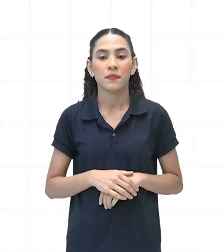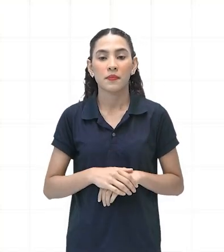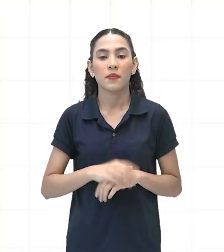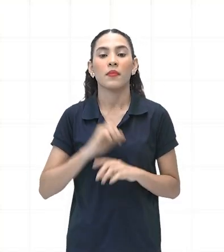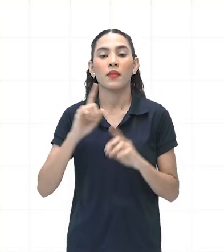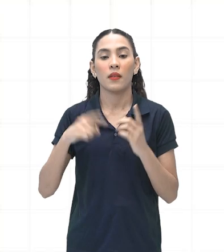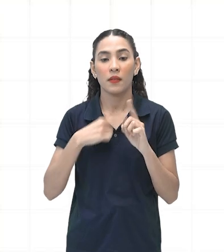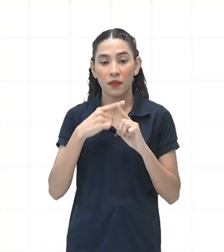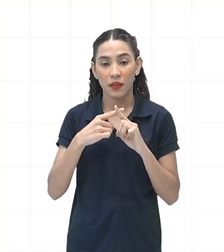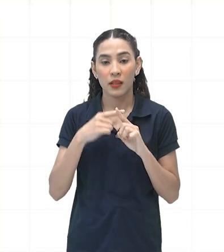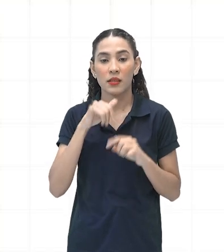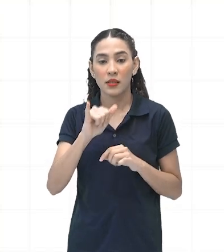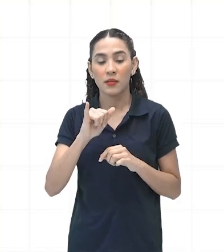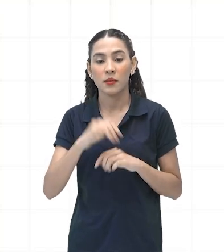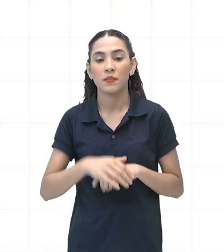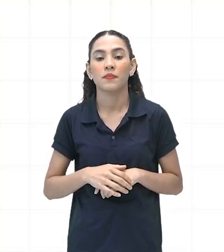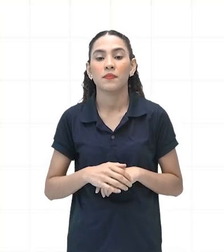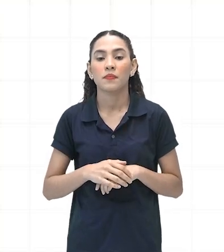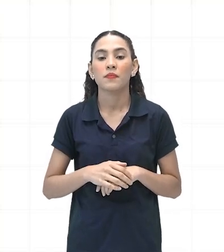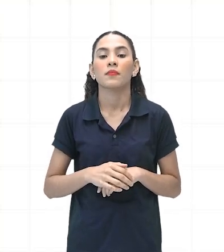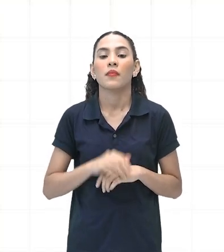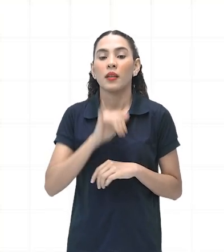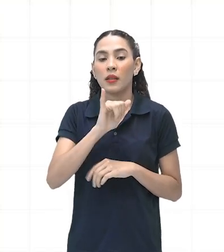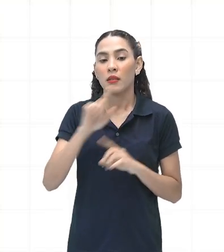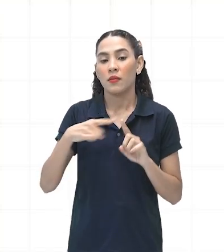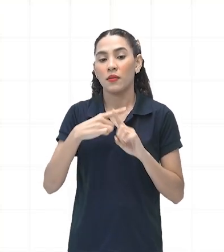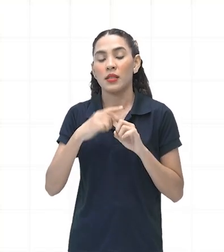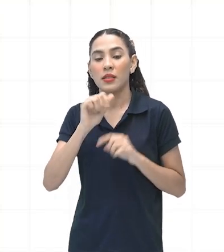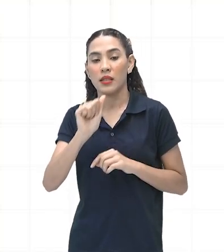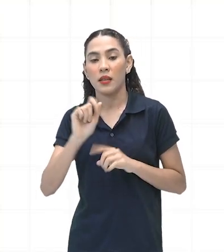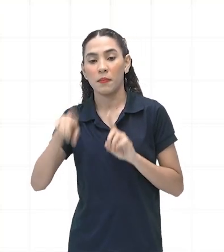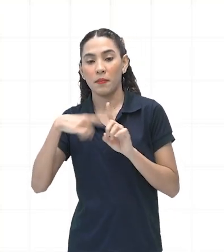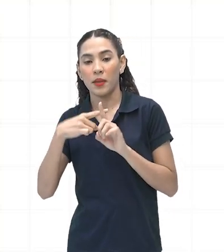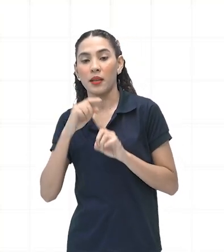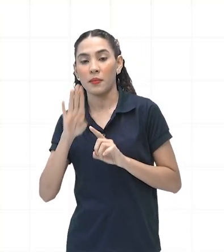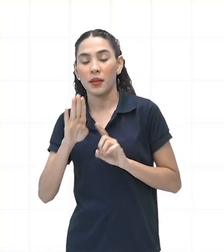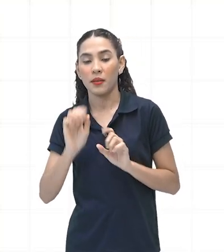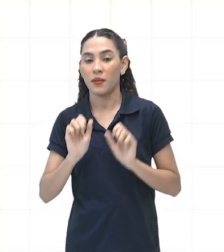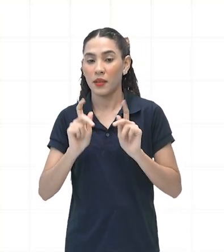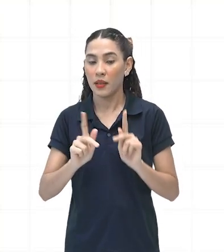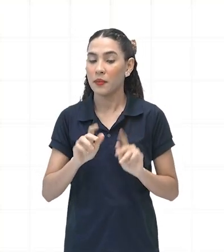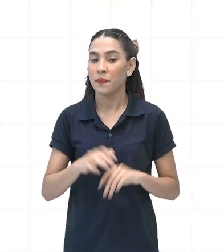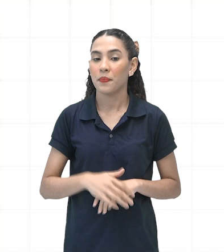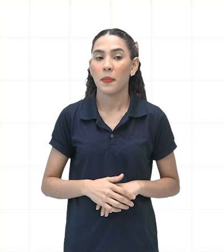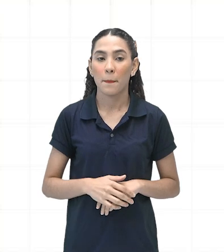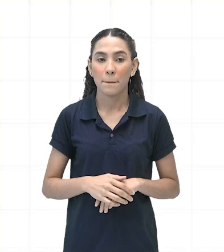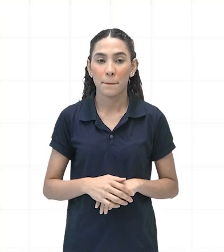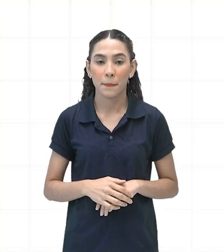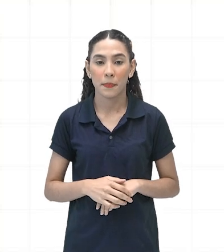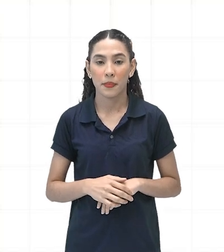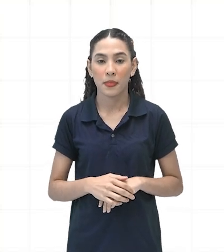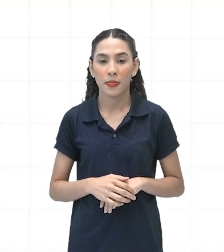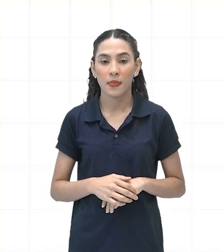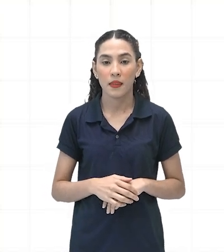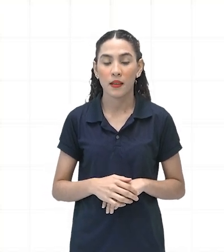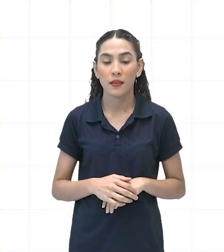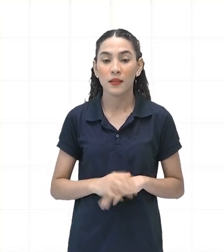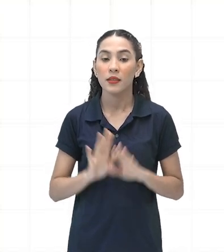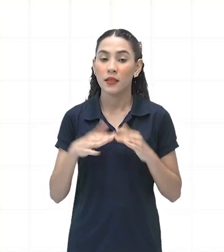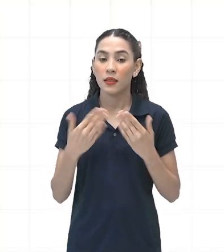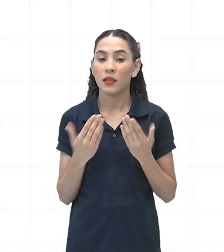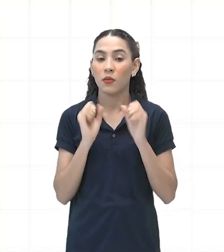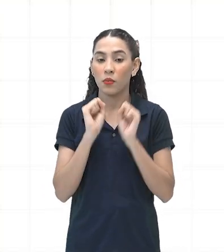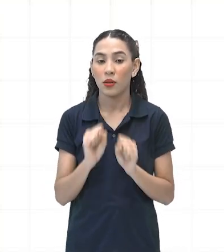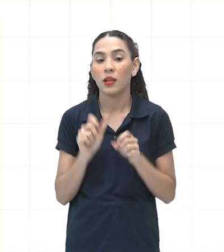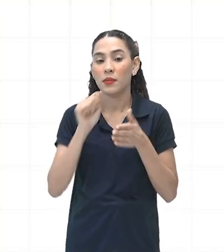vezes X e Y vezes A mais B. Ok. E agora, professor? Nós